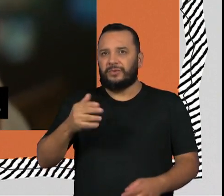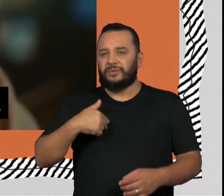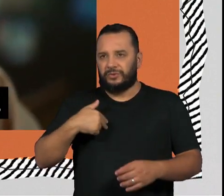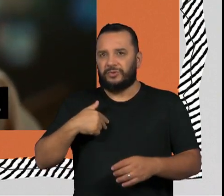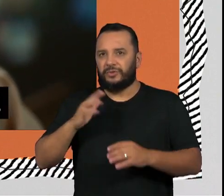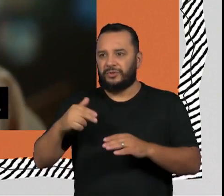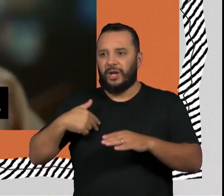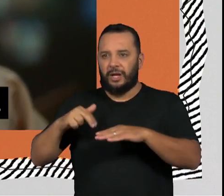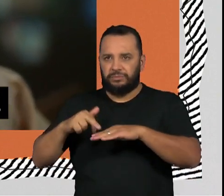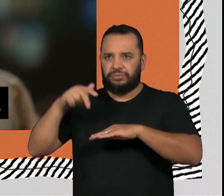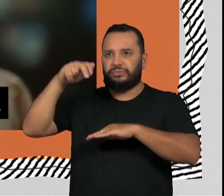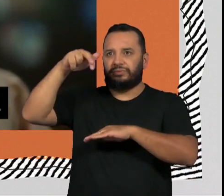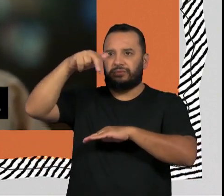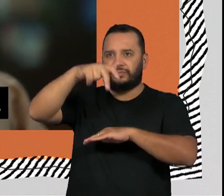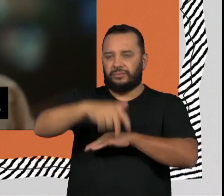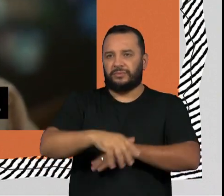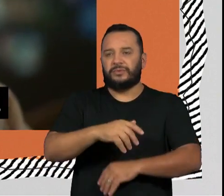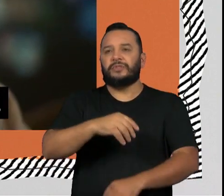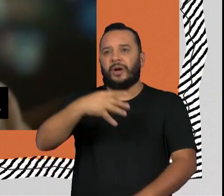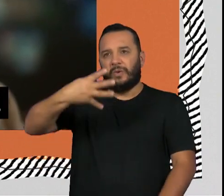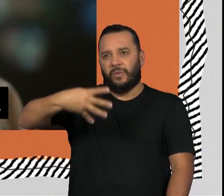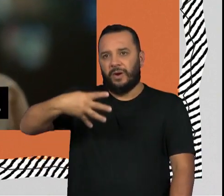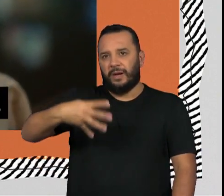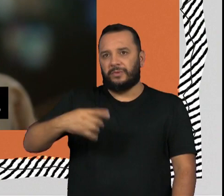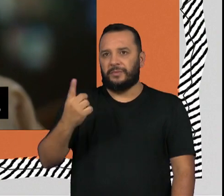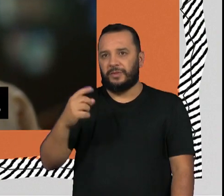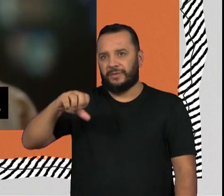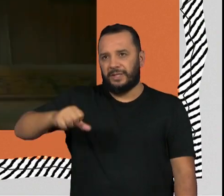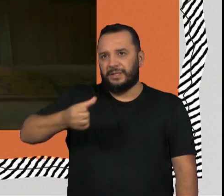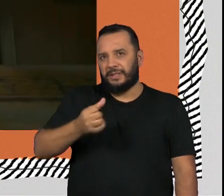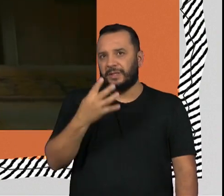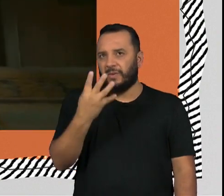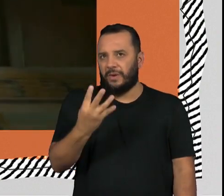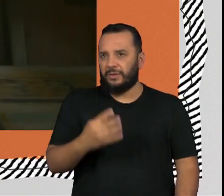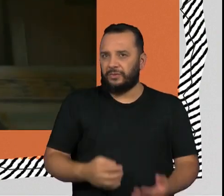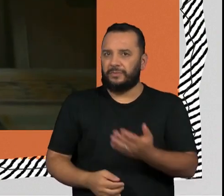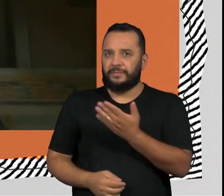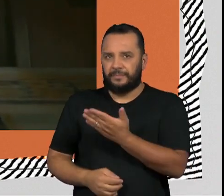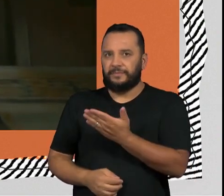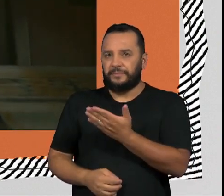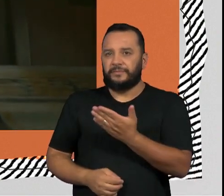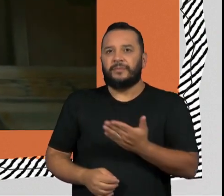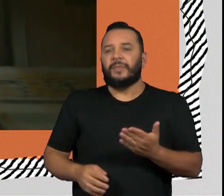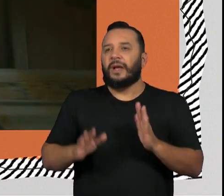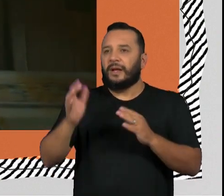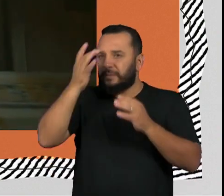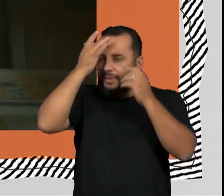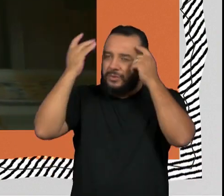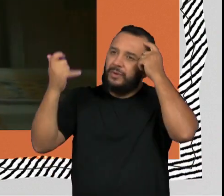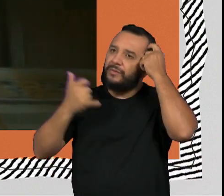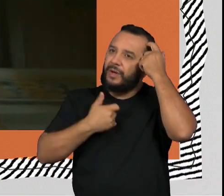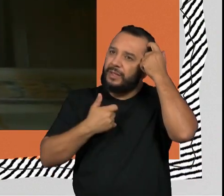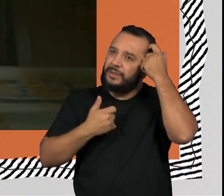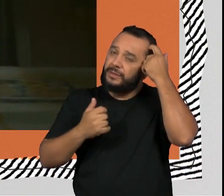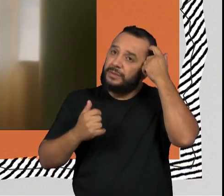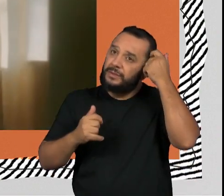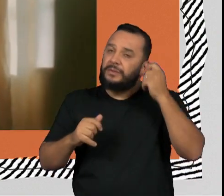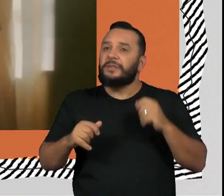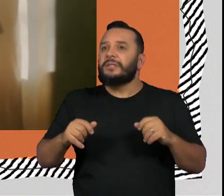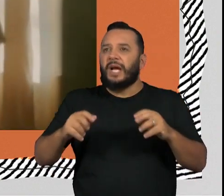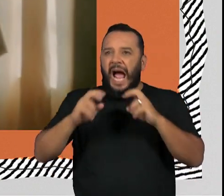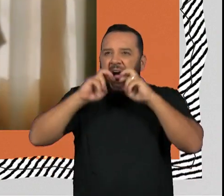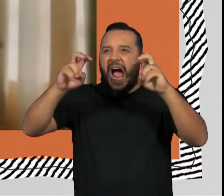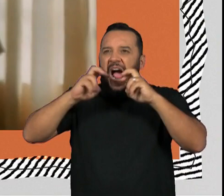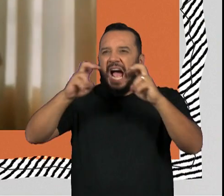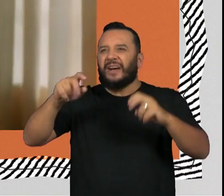em altura em Tóquio, no ano de 1964. Escutei várias vezes, vindo da arquibancada, sai